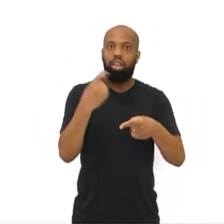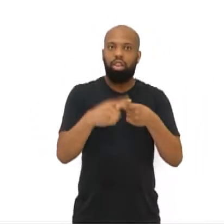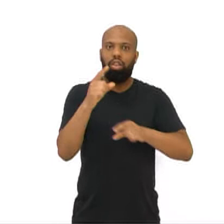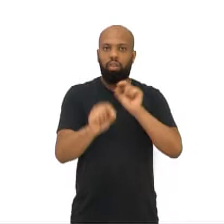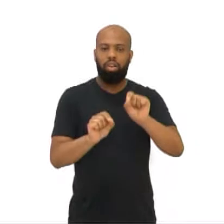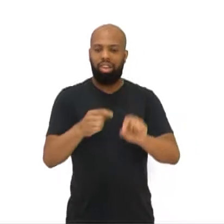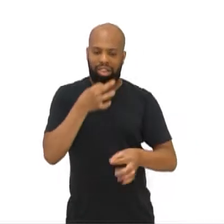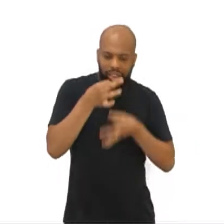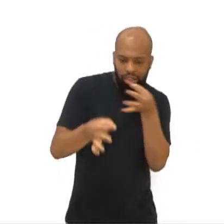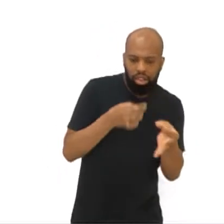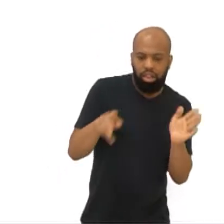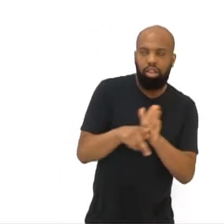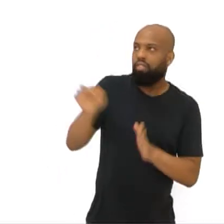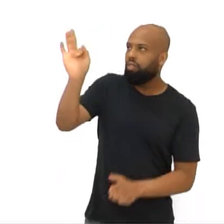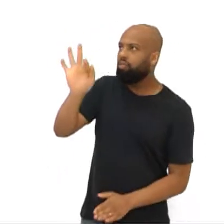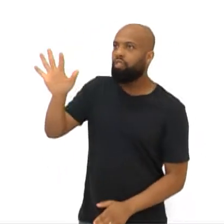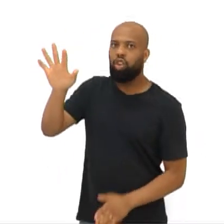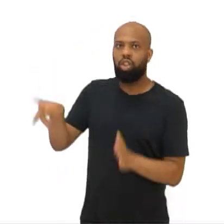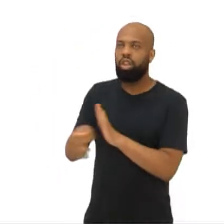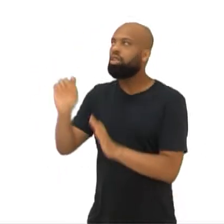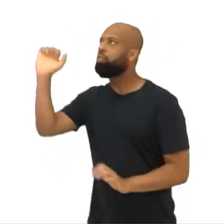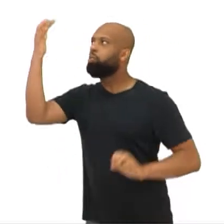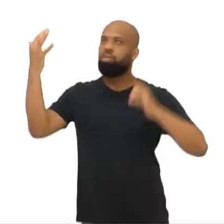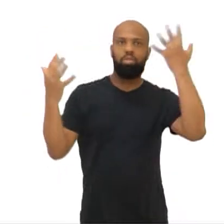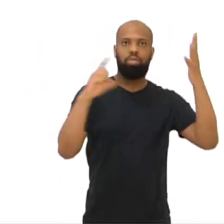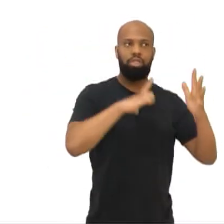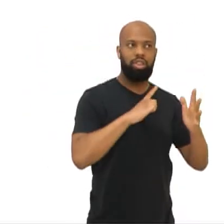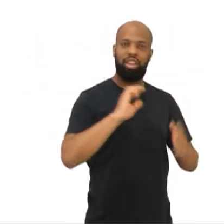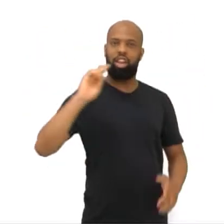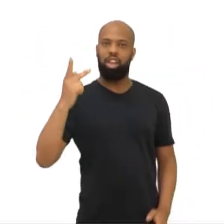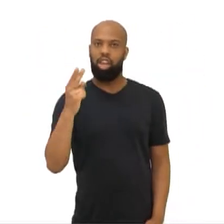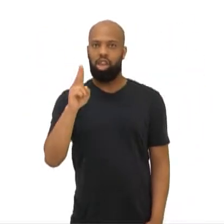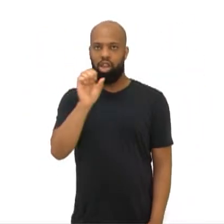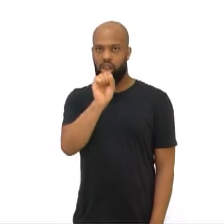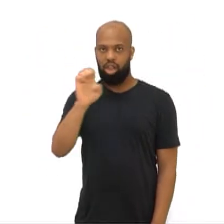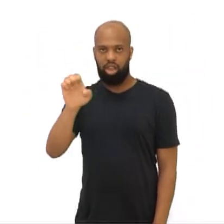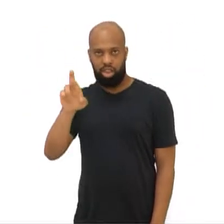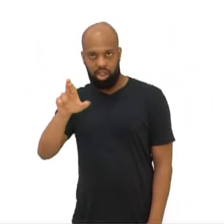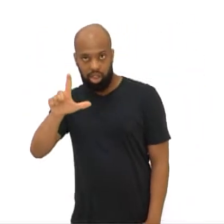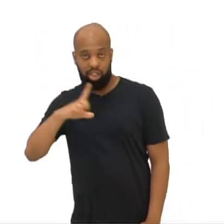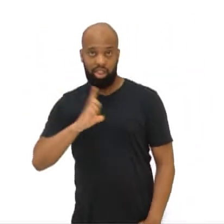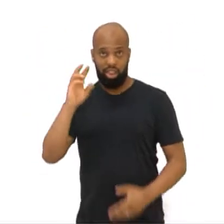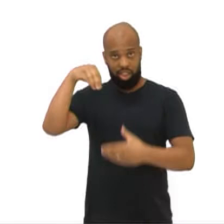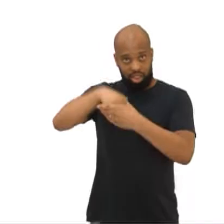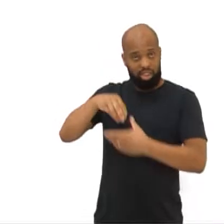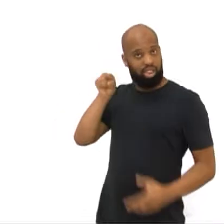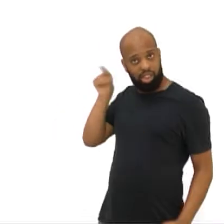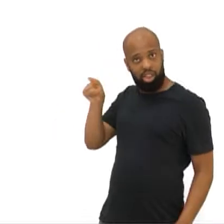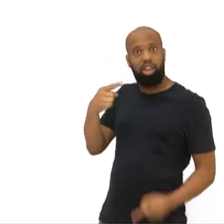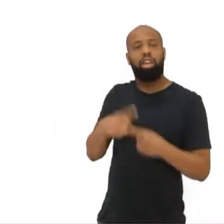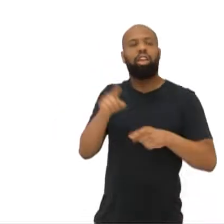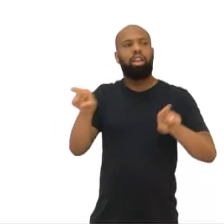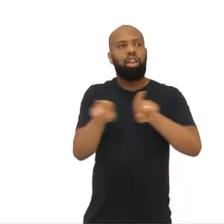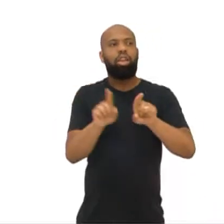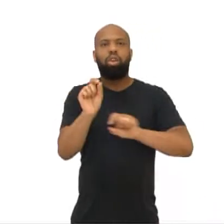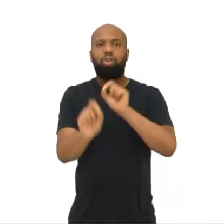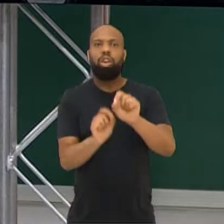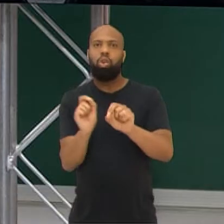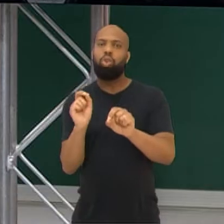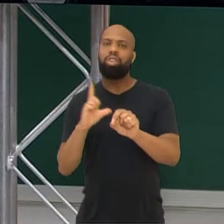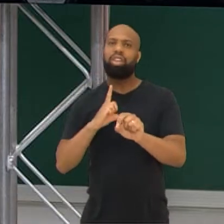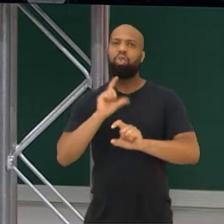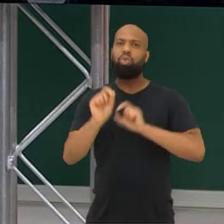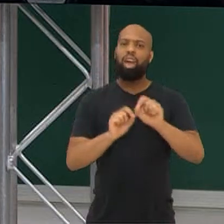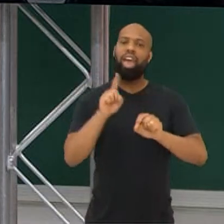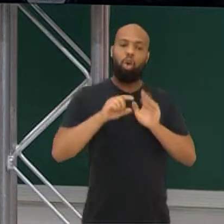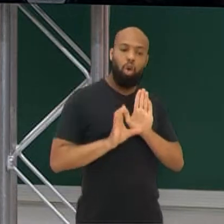própria fenomenologia a partir do Russell parece aqui, né? E o conceito de intencionalidade, ou seja, nós